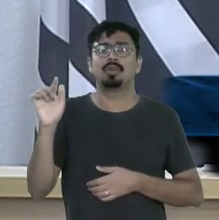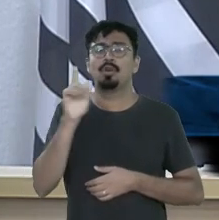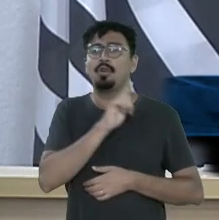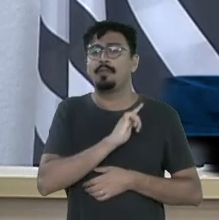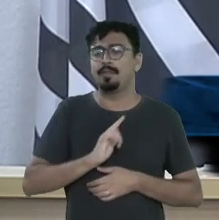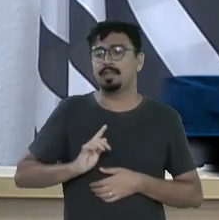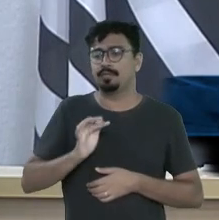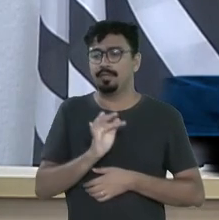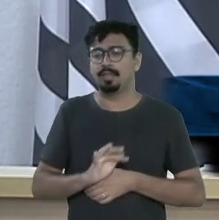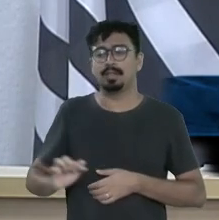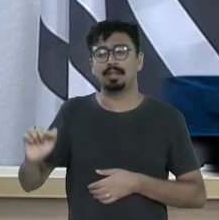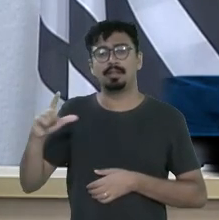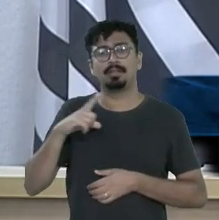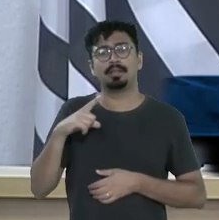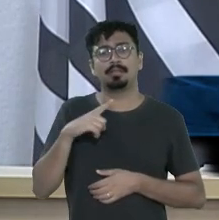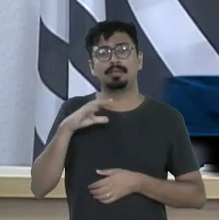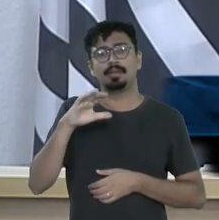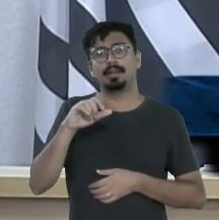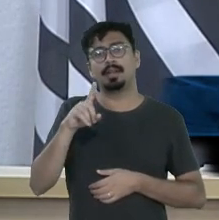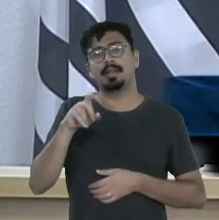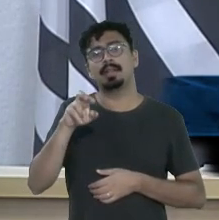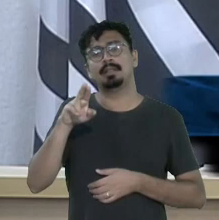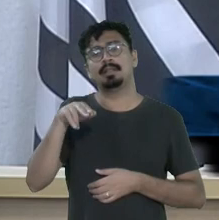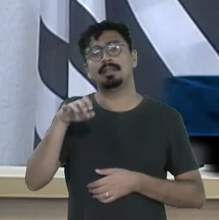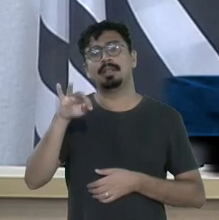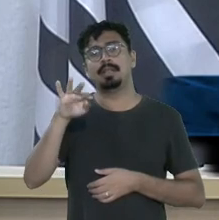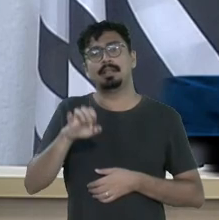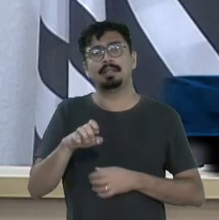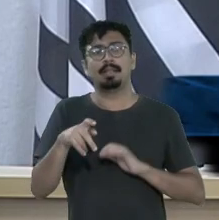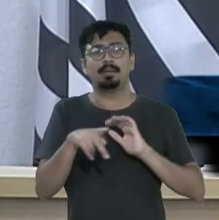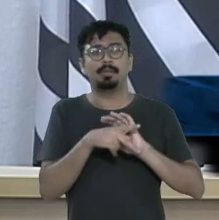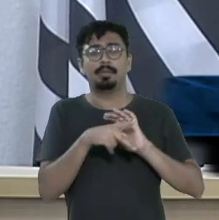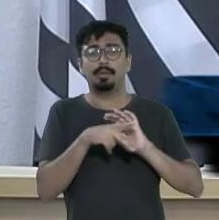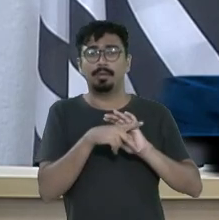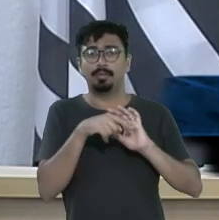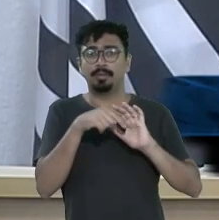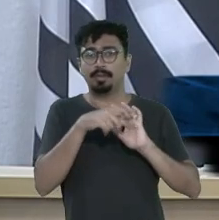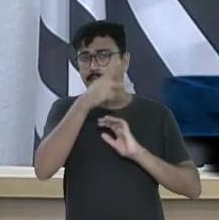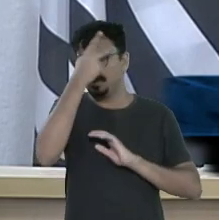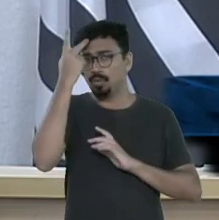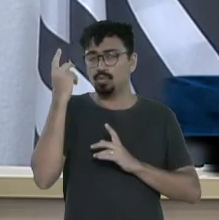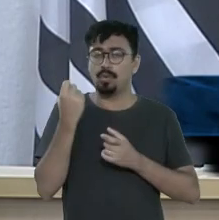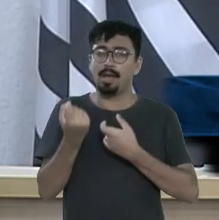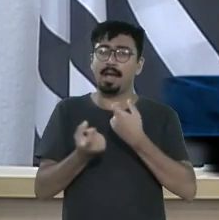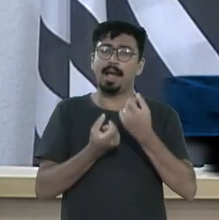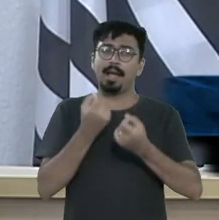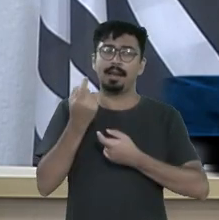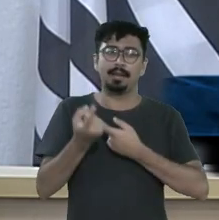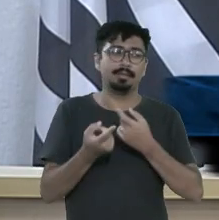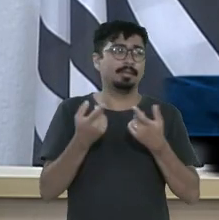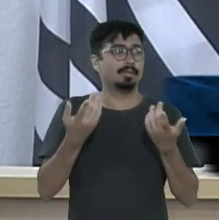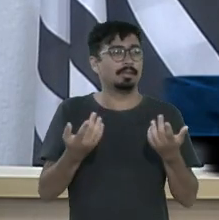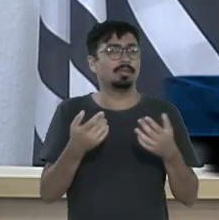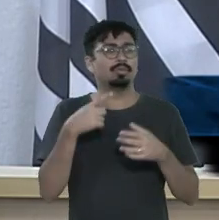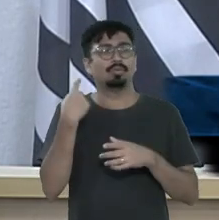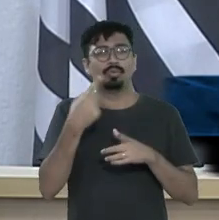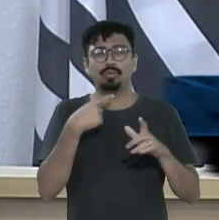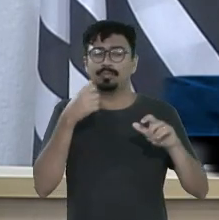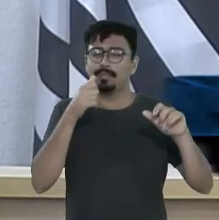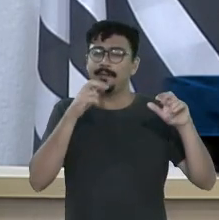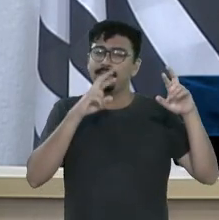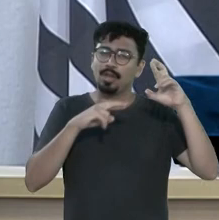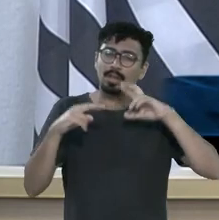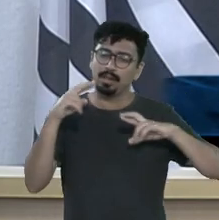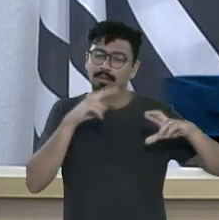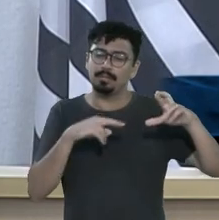instituiu a caderneta dos raros. Então, nós conquistamos um espaço aqui em Taubaté. Acompanhamos, fiscalizamos e cobramos que